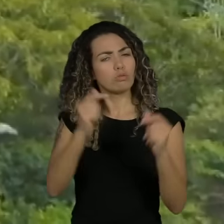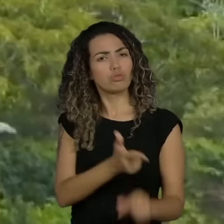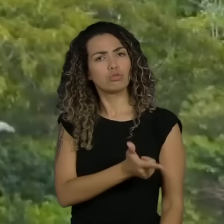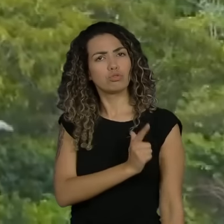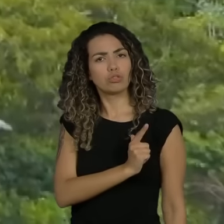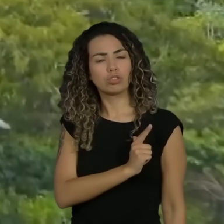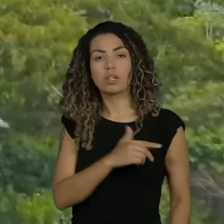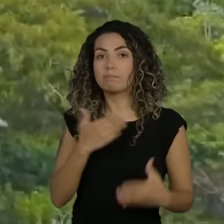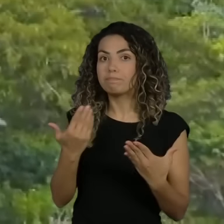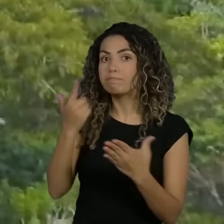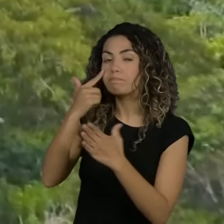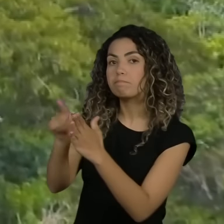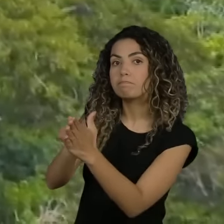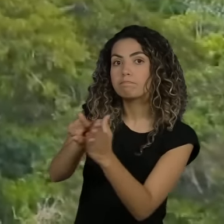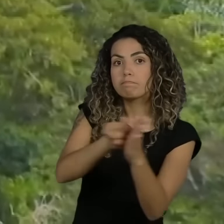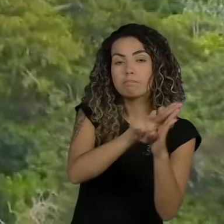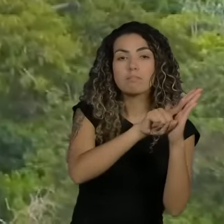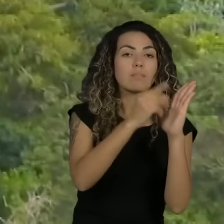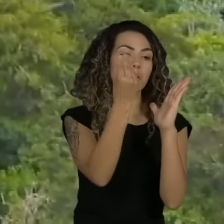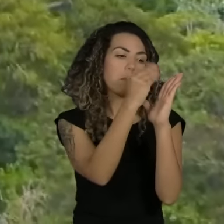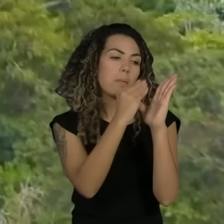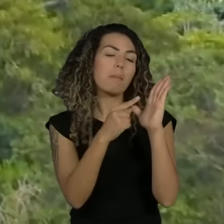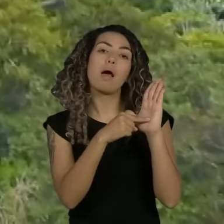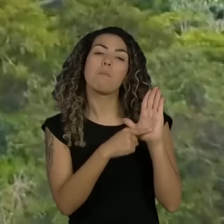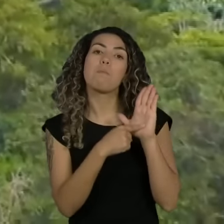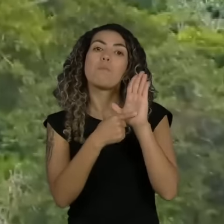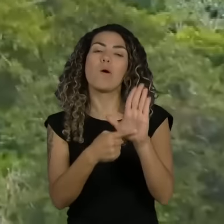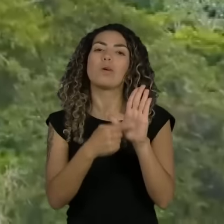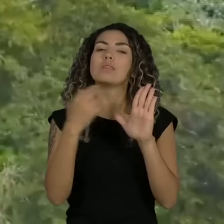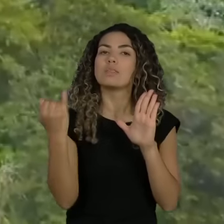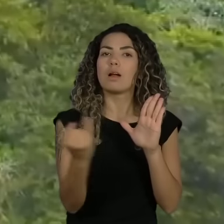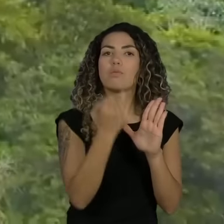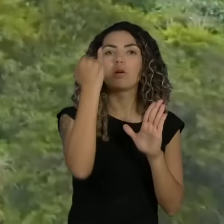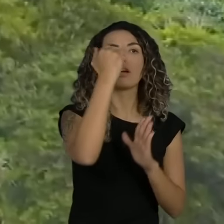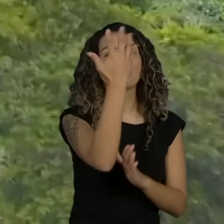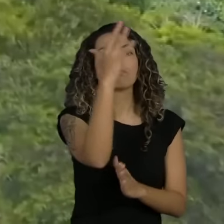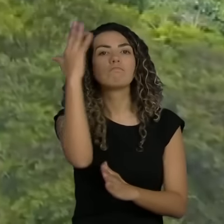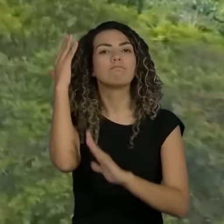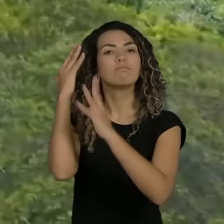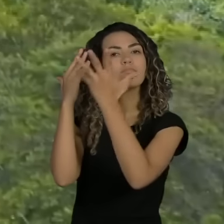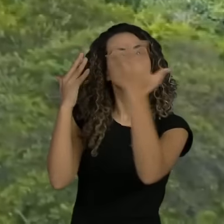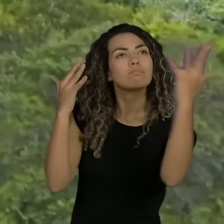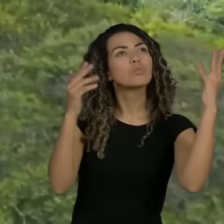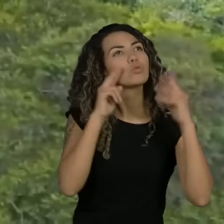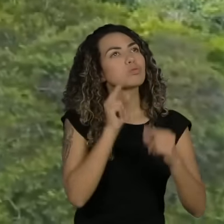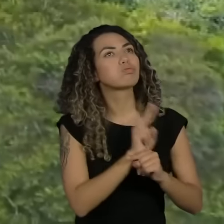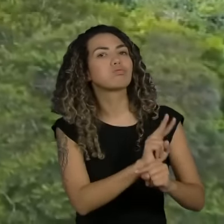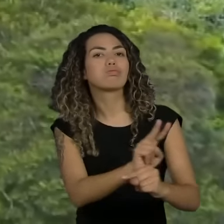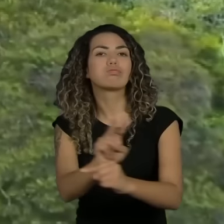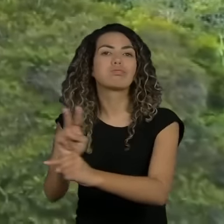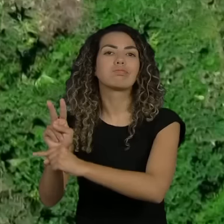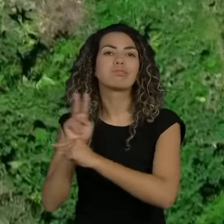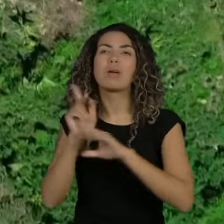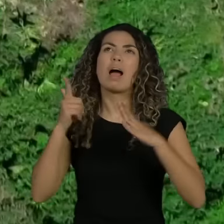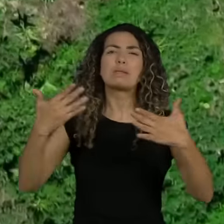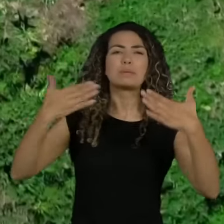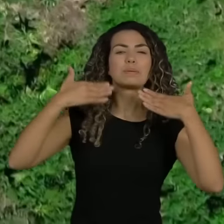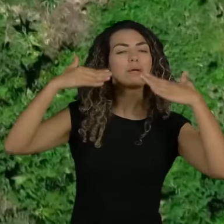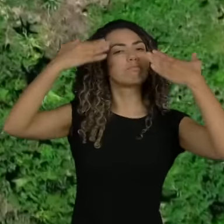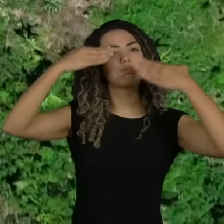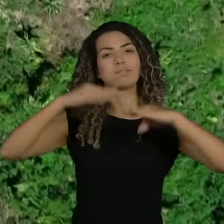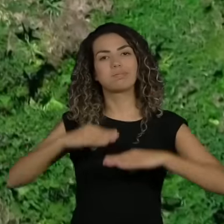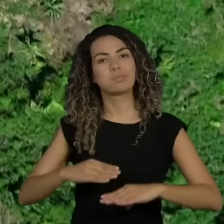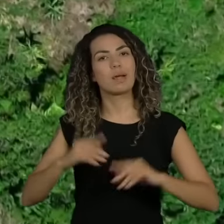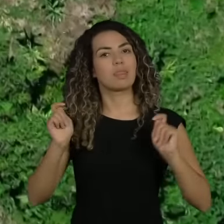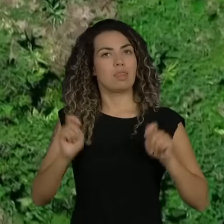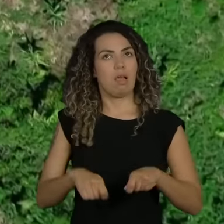O estudo ressalta a importância da manutenção das florestas tropicais para o equilíbrio climático. Indica que é preciso